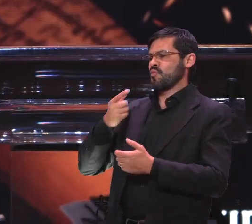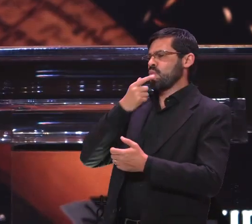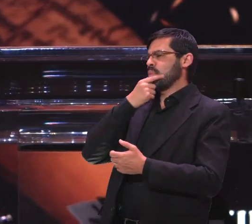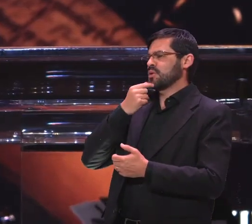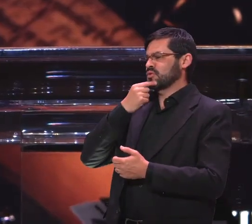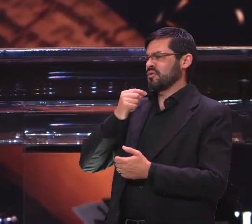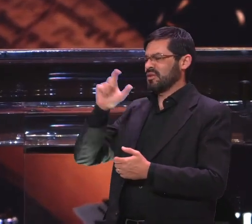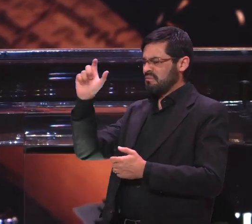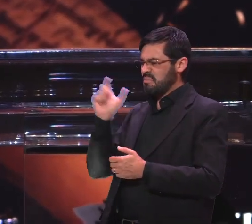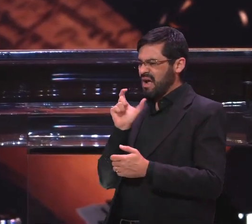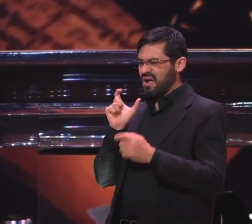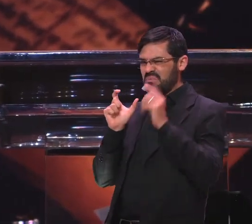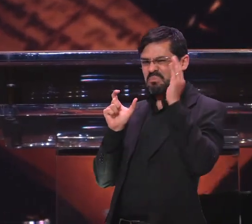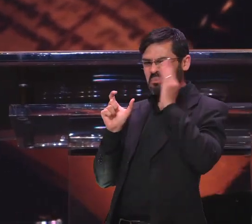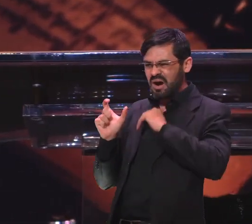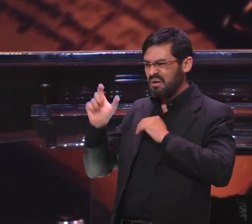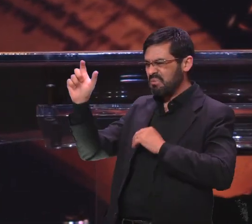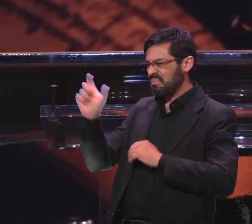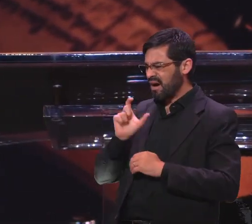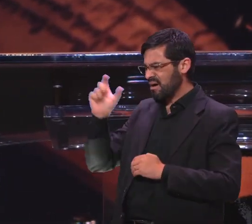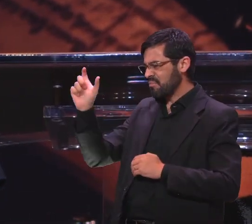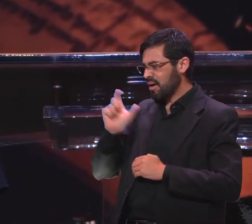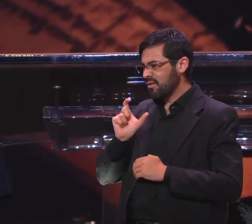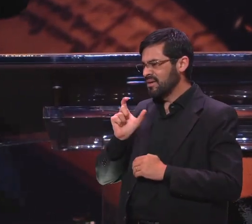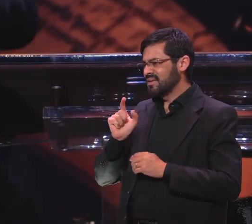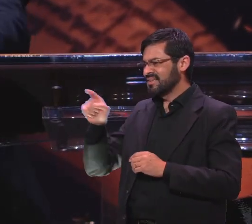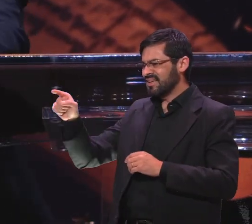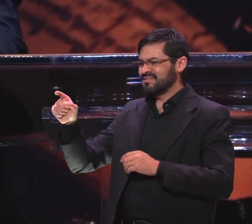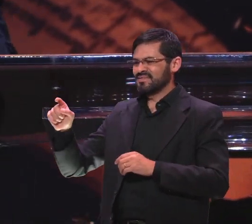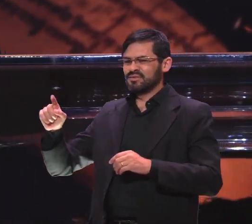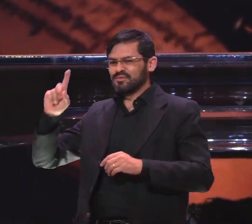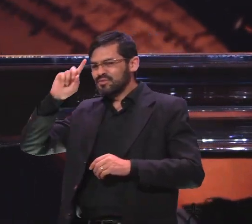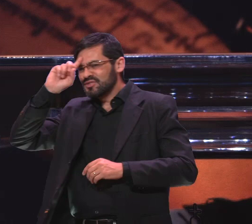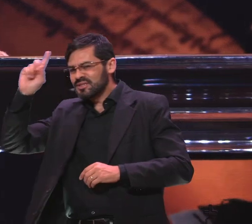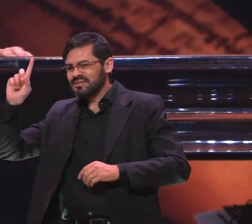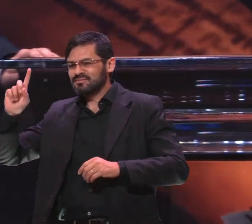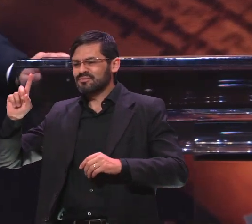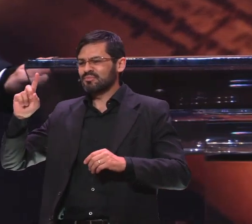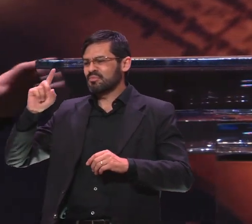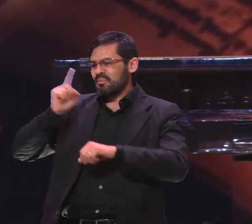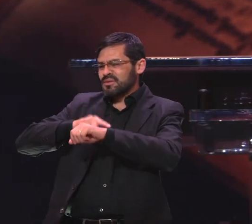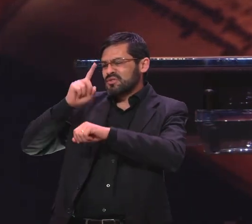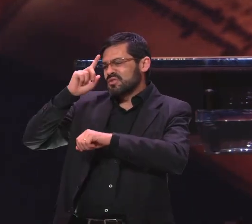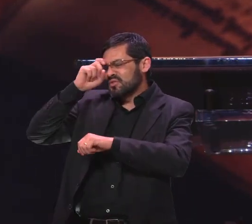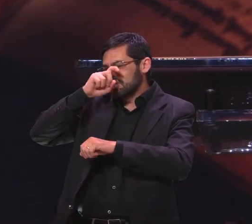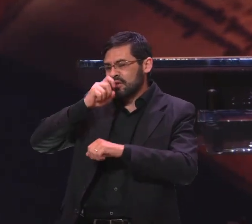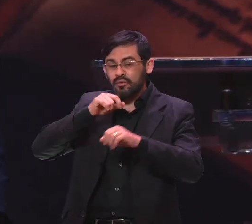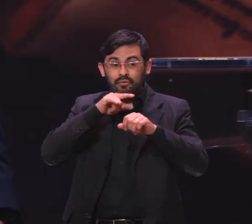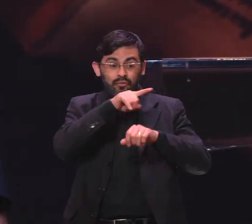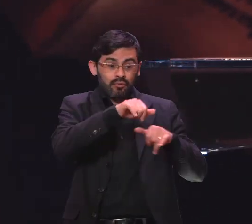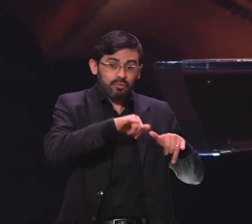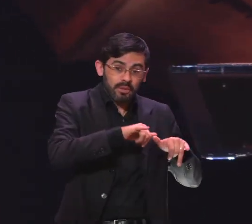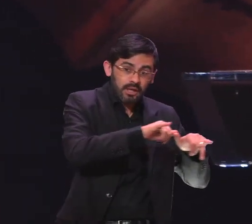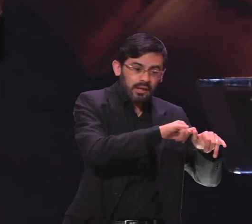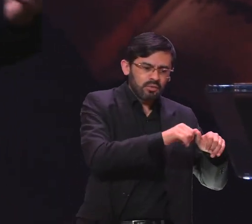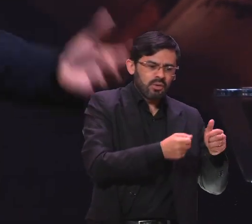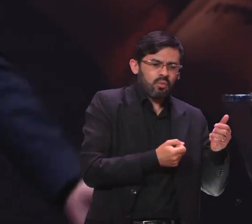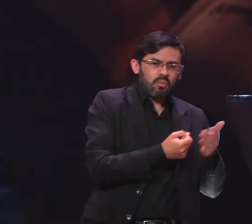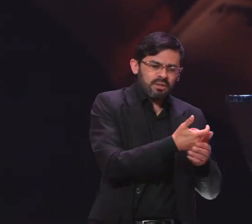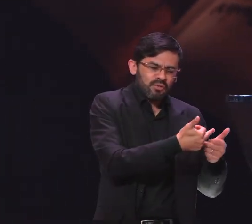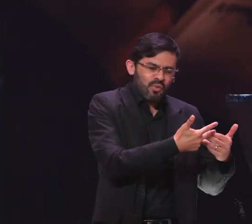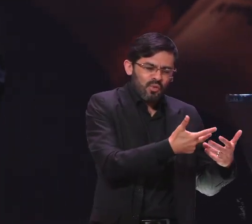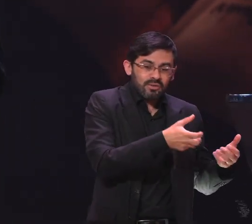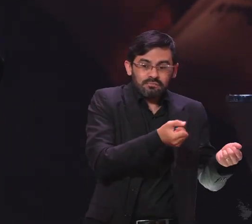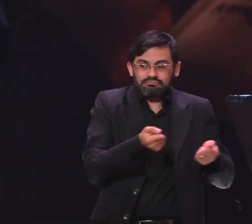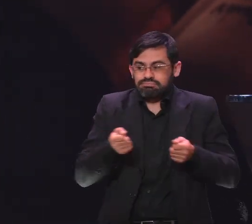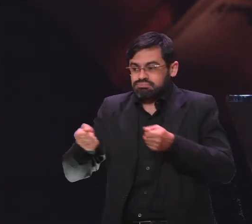dia ele estava passando dificuldade. Eu fui lá, fiz uma compra enorme, bati na porta da casa dele. E aí quando ele